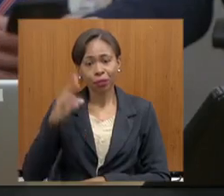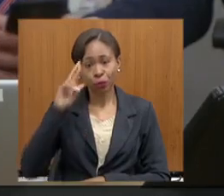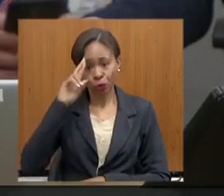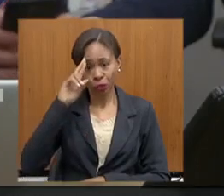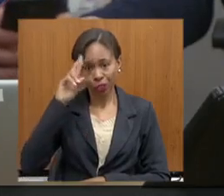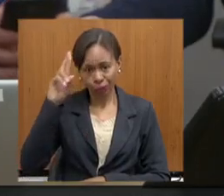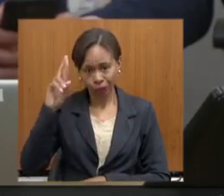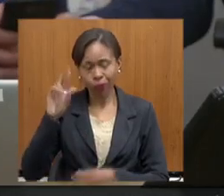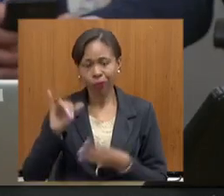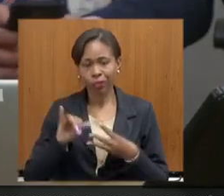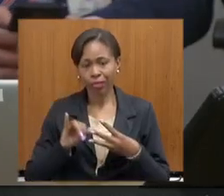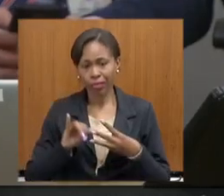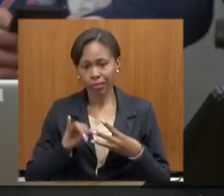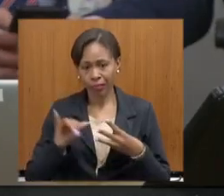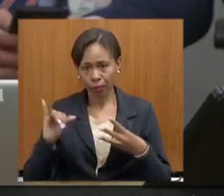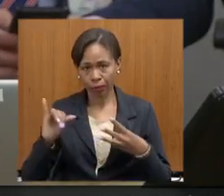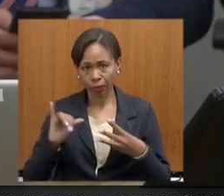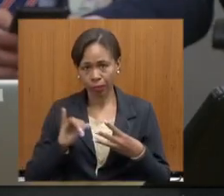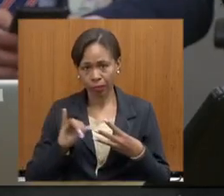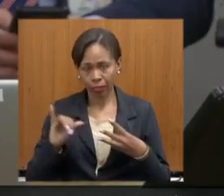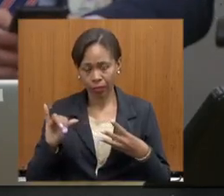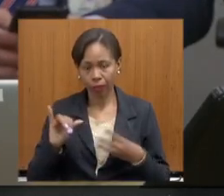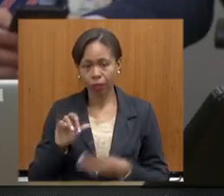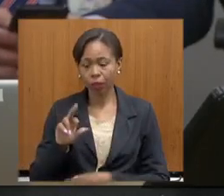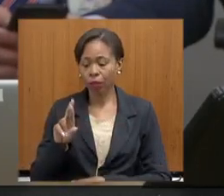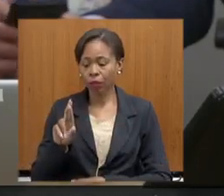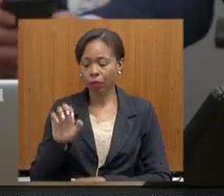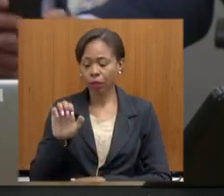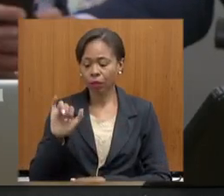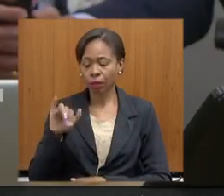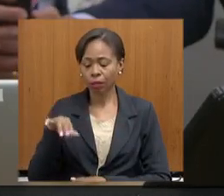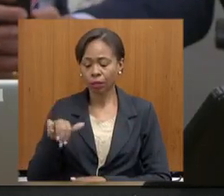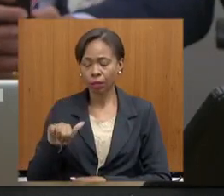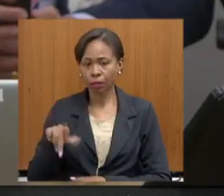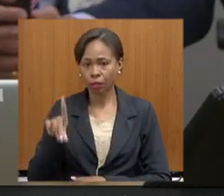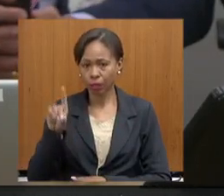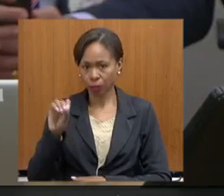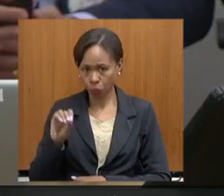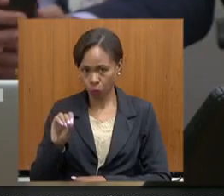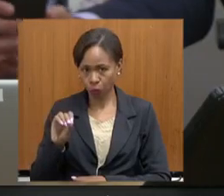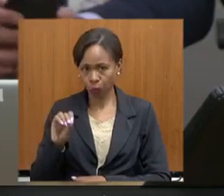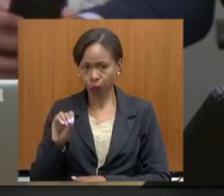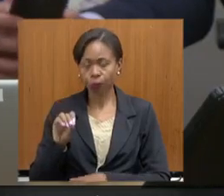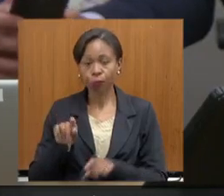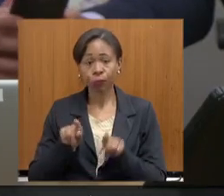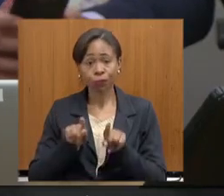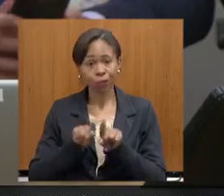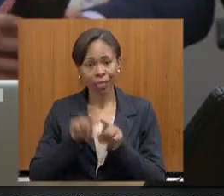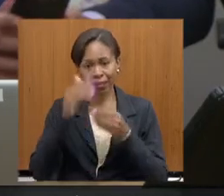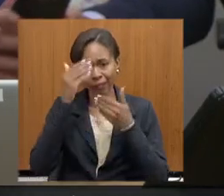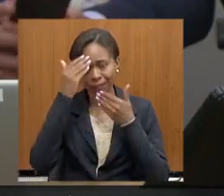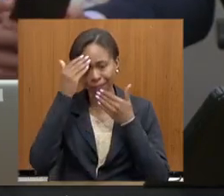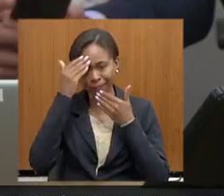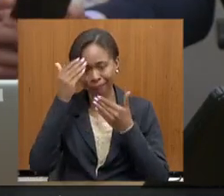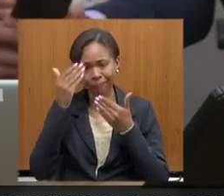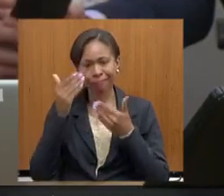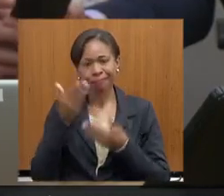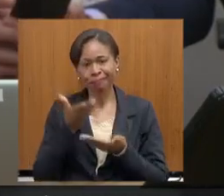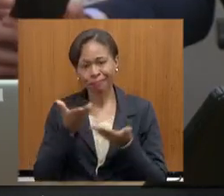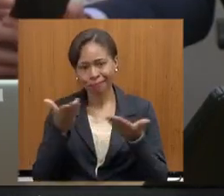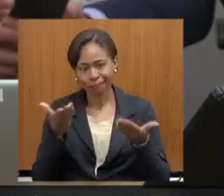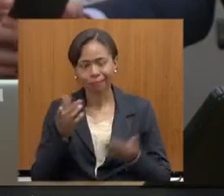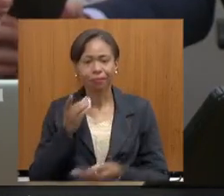diretor da Cemig Dr Reinaldo é agradecer a vocês aqui